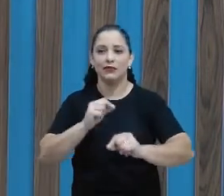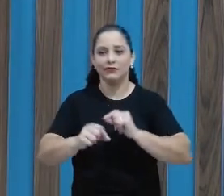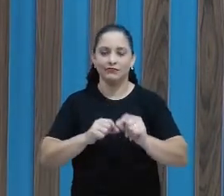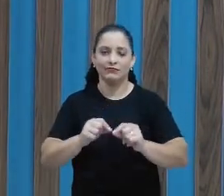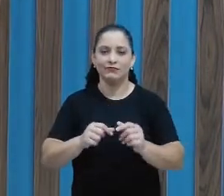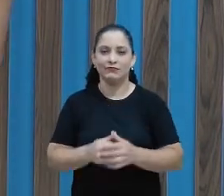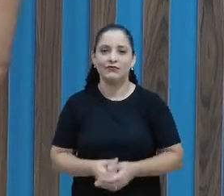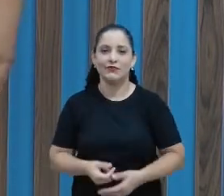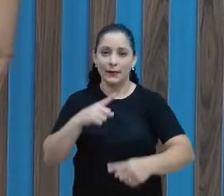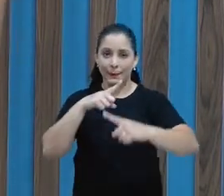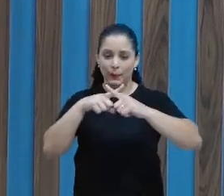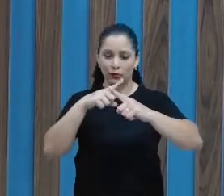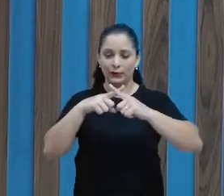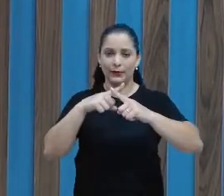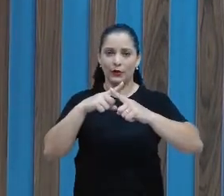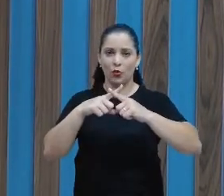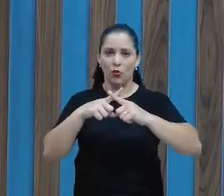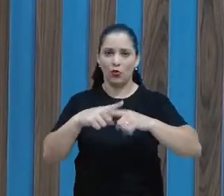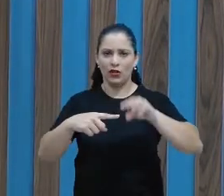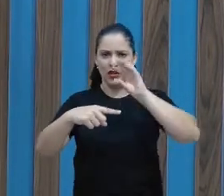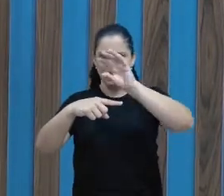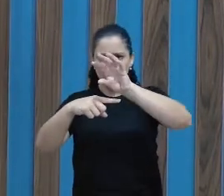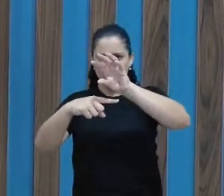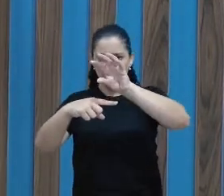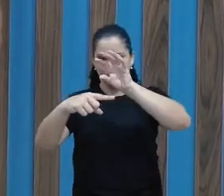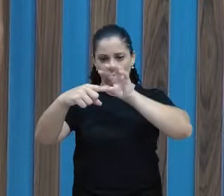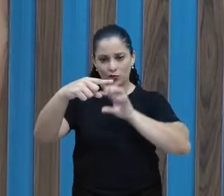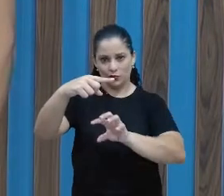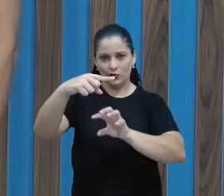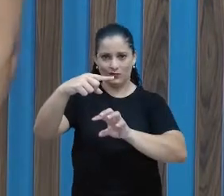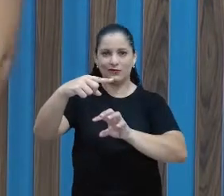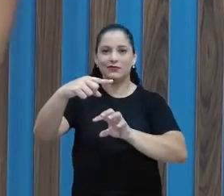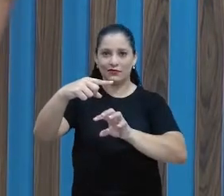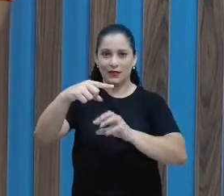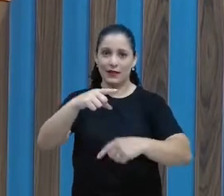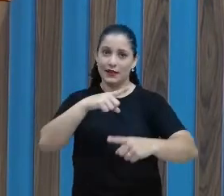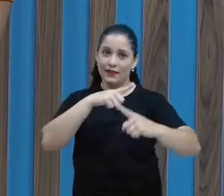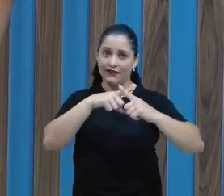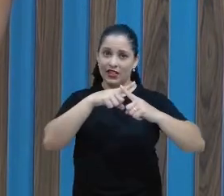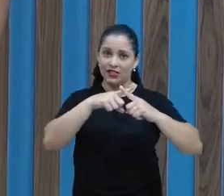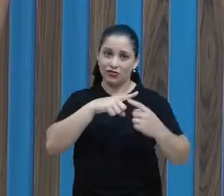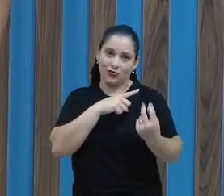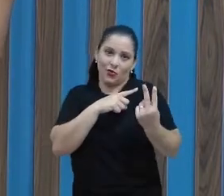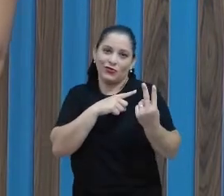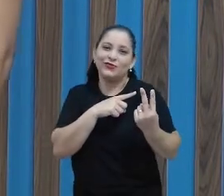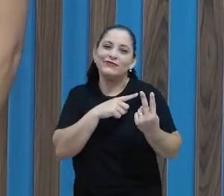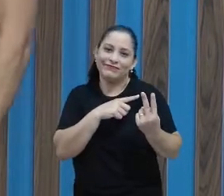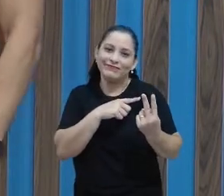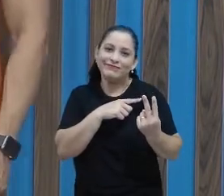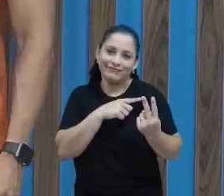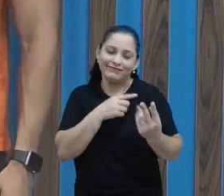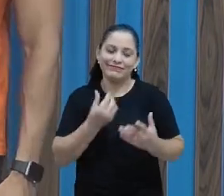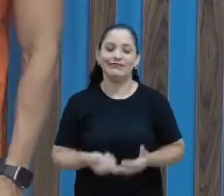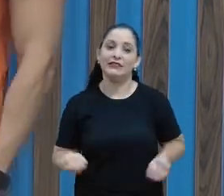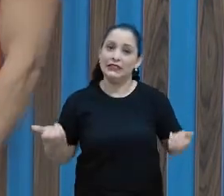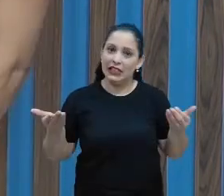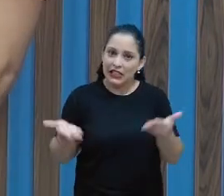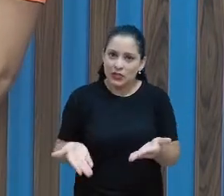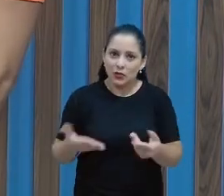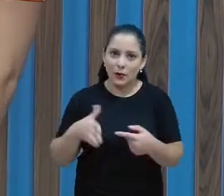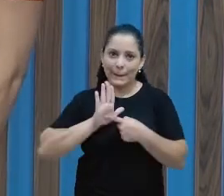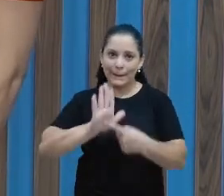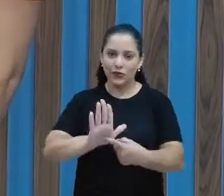a gente multiplicou tanto o numerador quanto o denominador por 2, certo? E isso